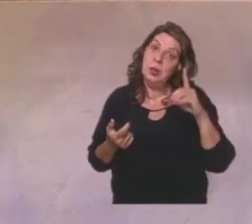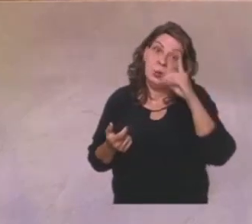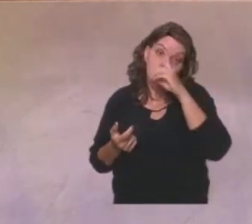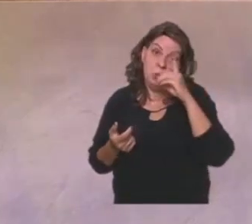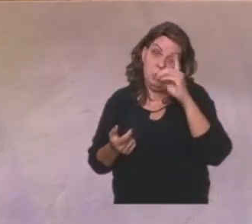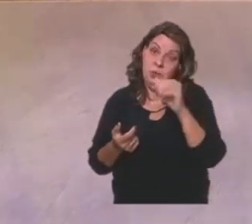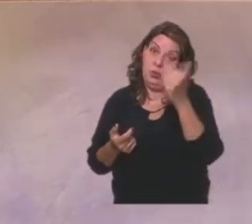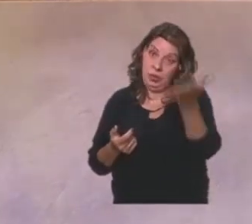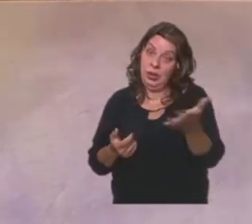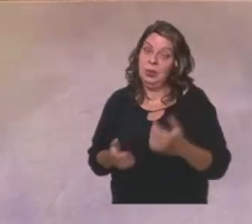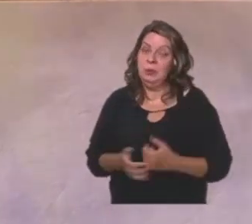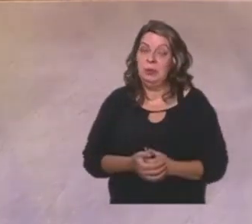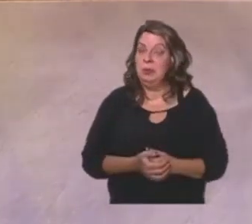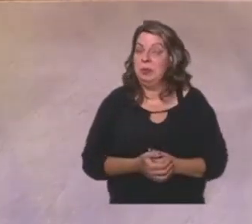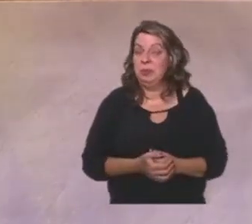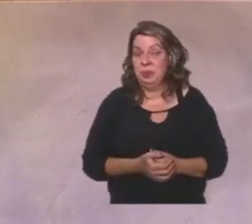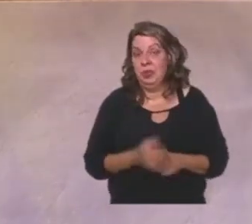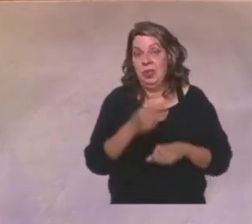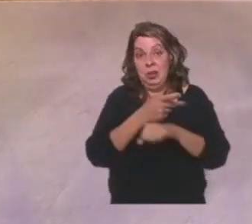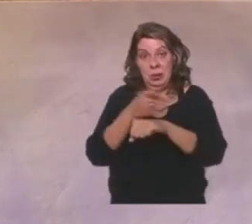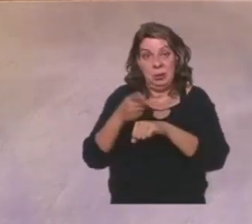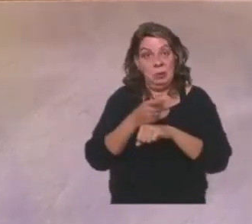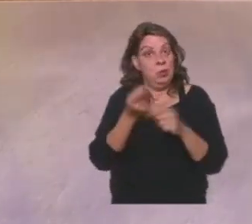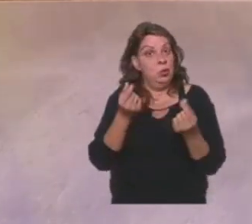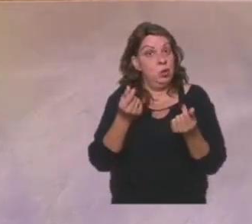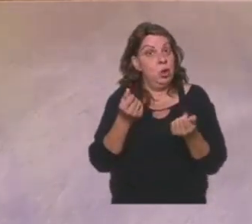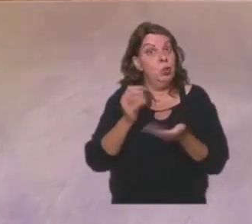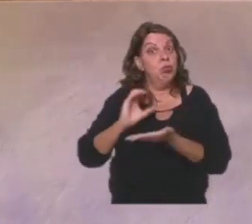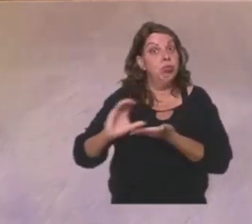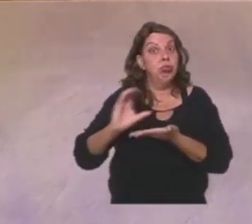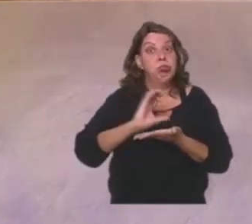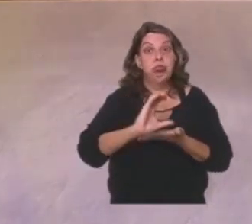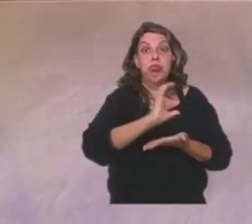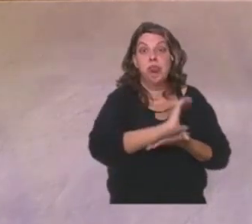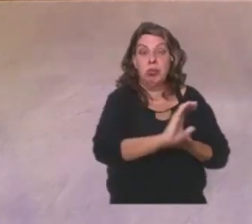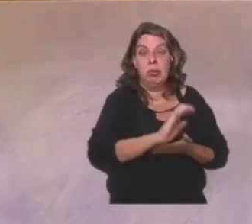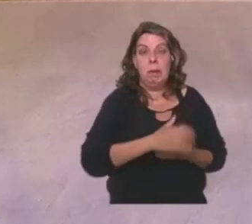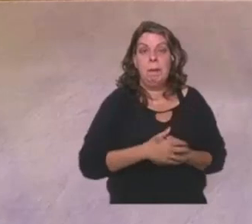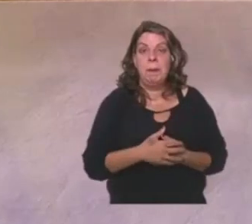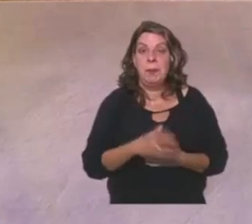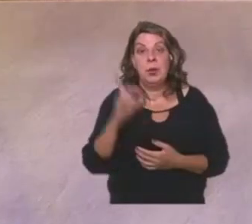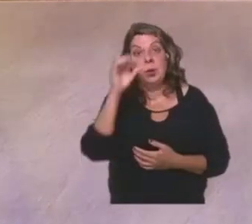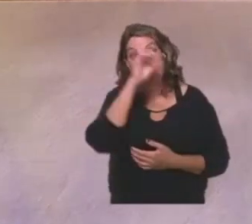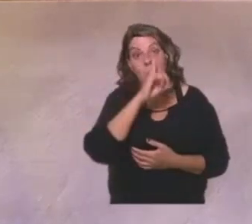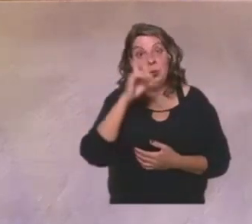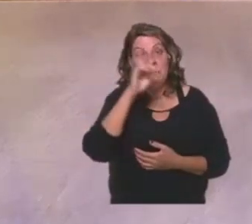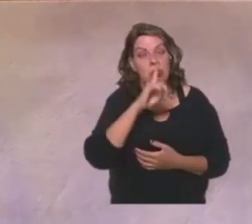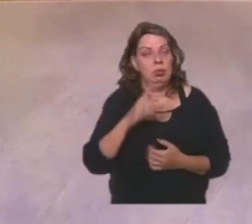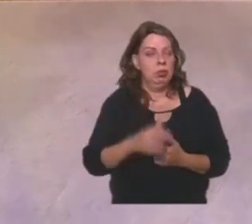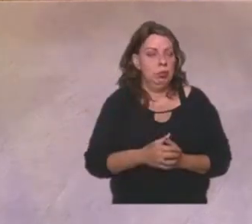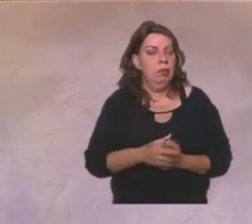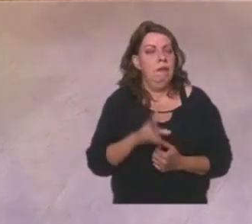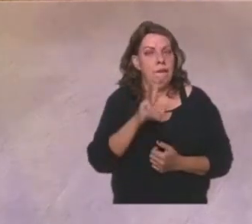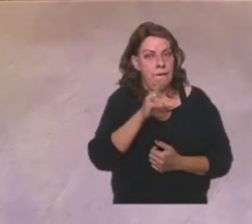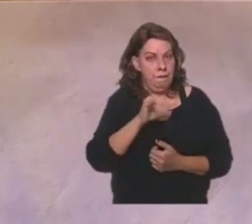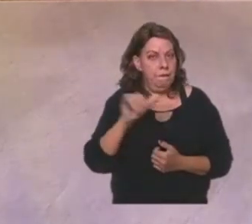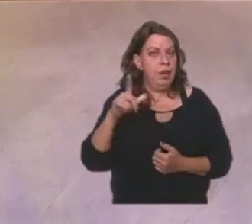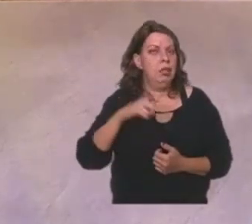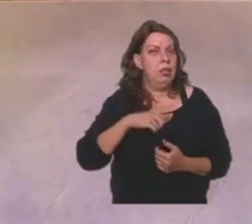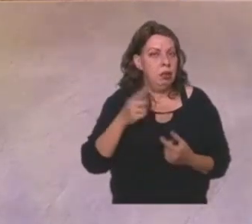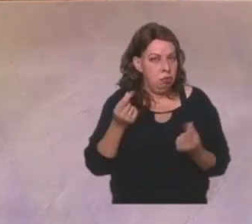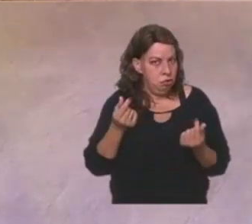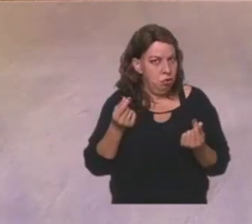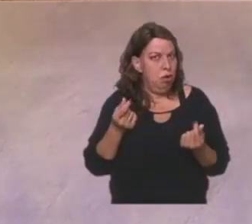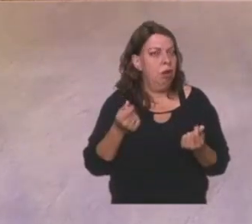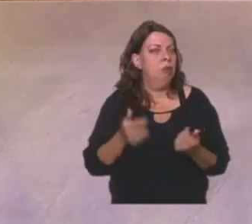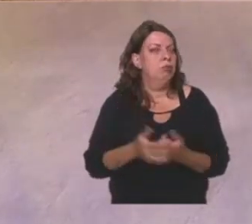vem, né? Você viu, muitos prêmios, todos em dinheiro, no nosso Super Domingão da semana que vem, que vai chover dinheiro para todo